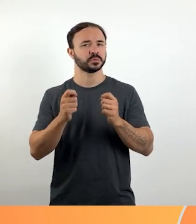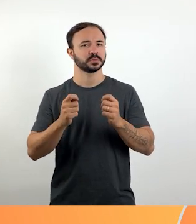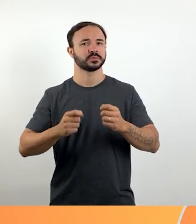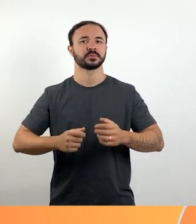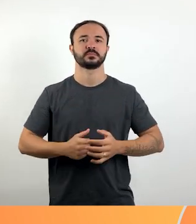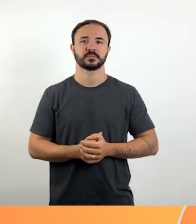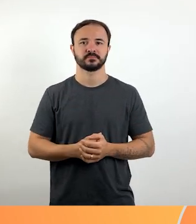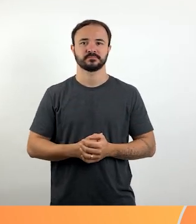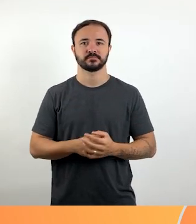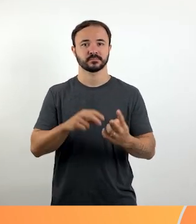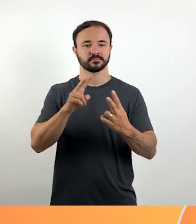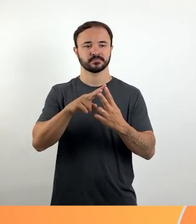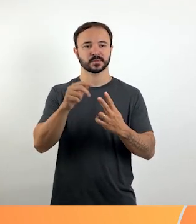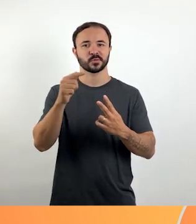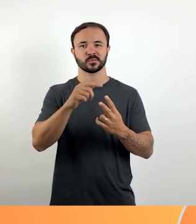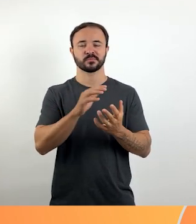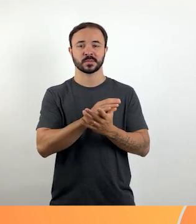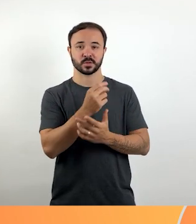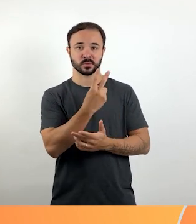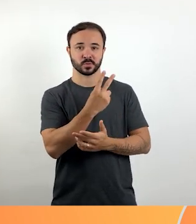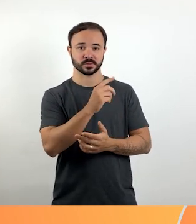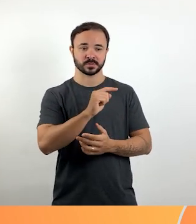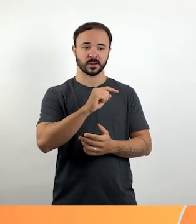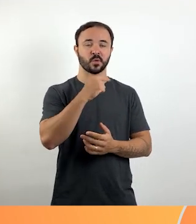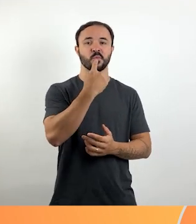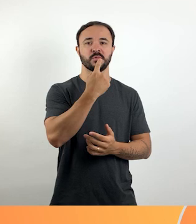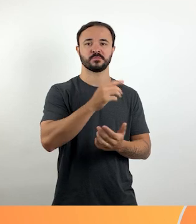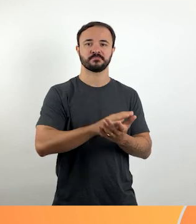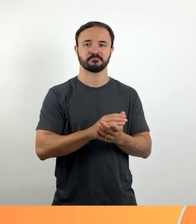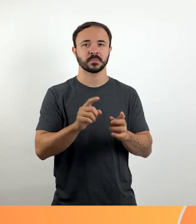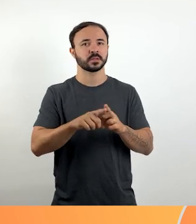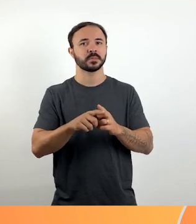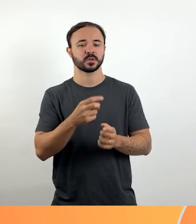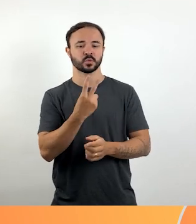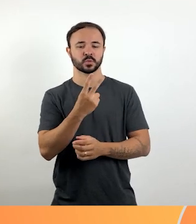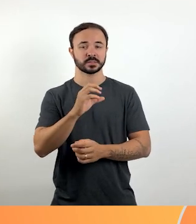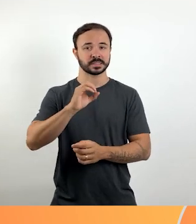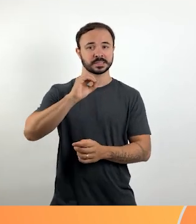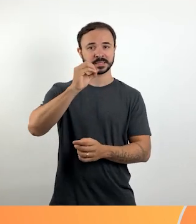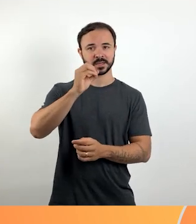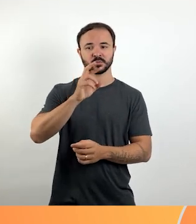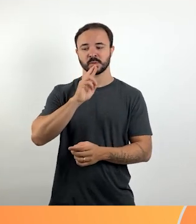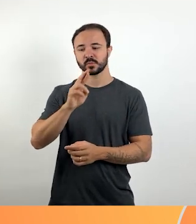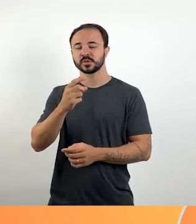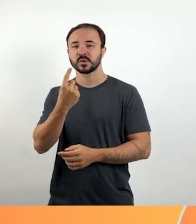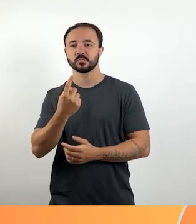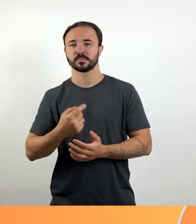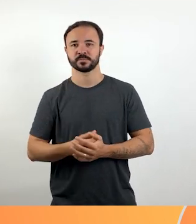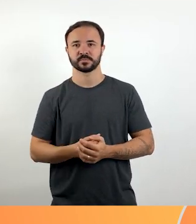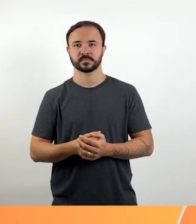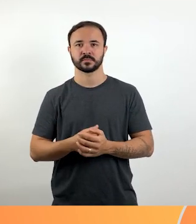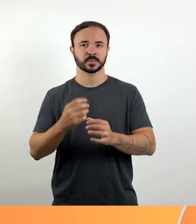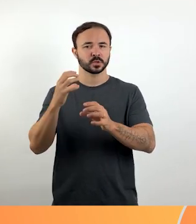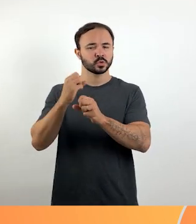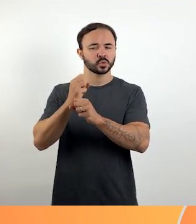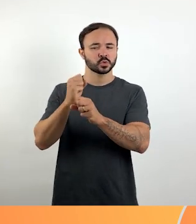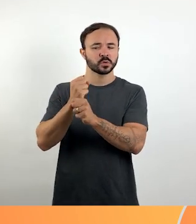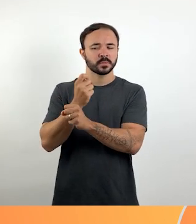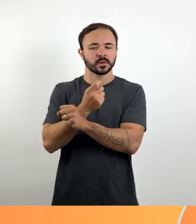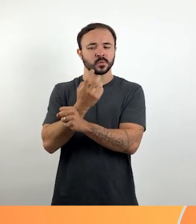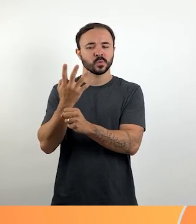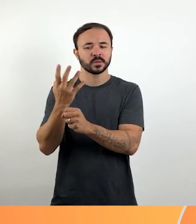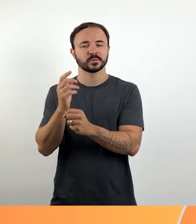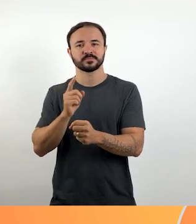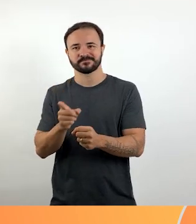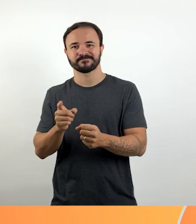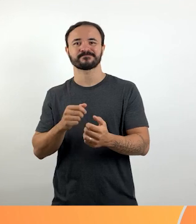esse 2, que é 2 a 1, e posso usar o 2 a 0, que é 1. Isso aqui está dando, certo? Certinho a